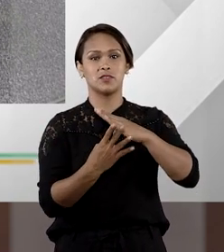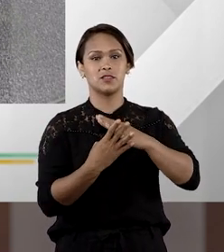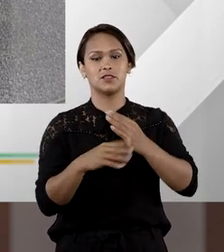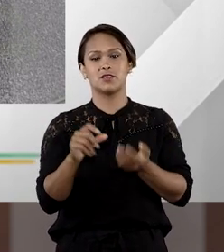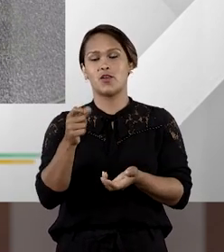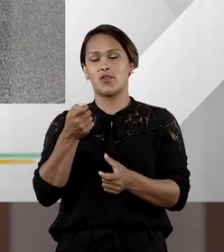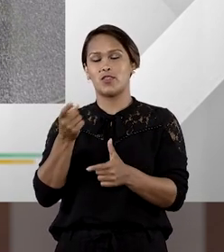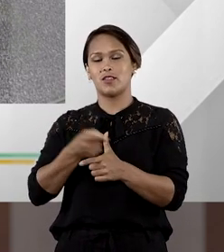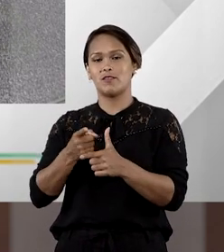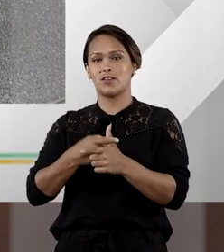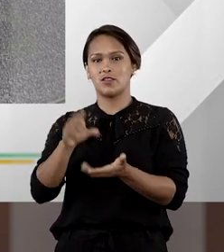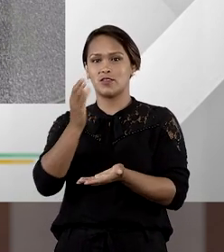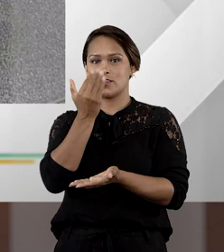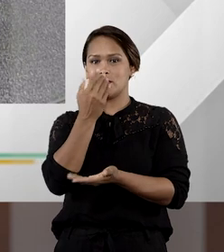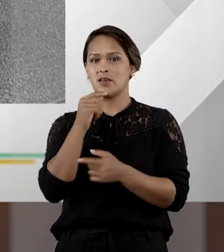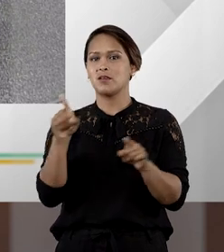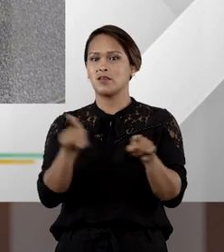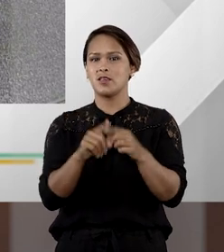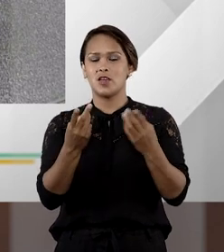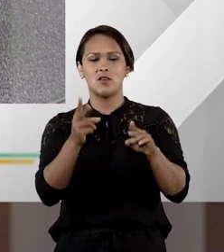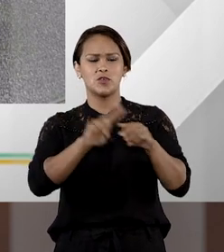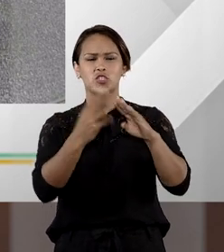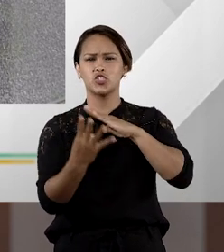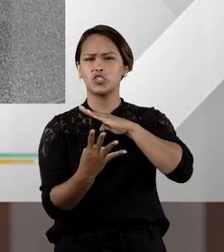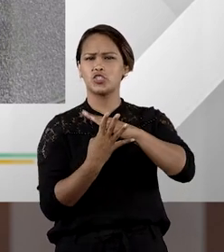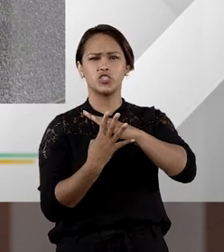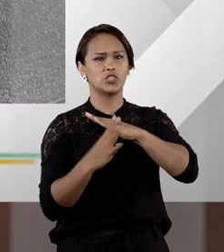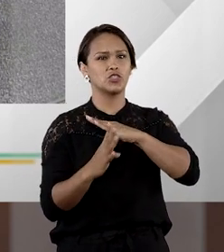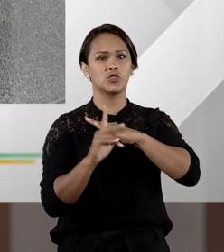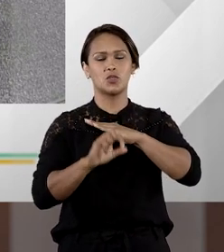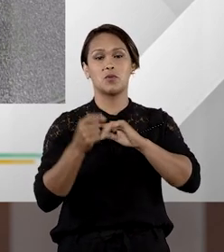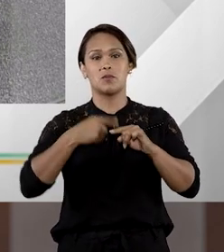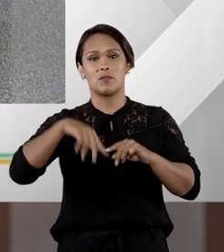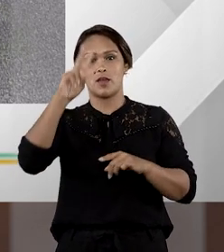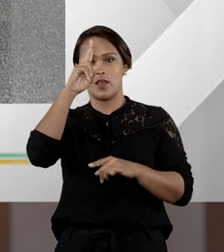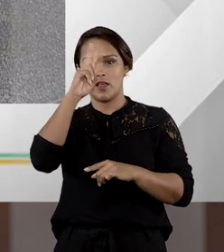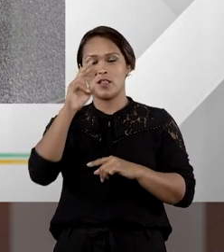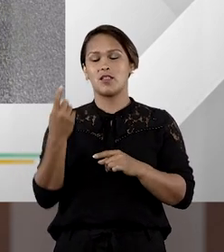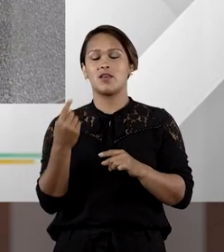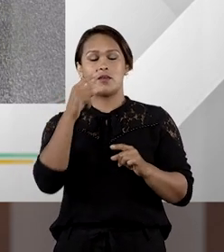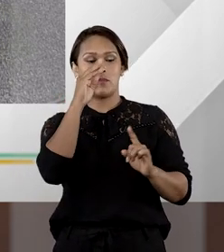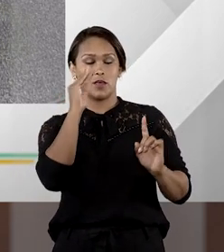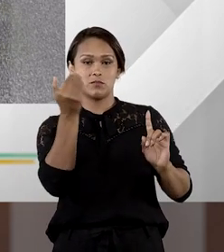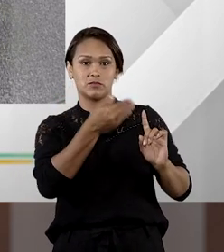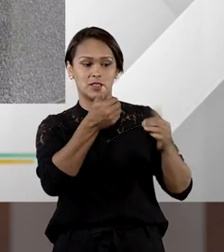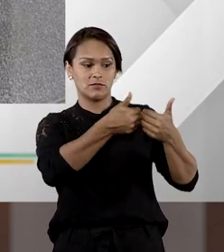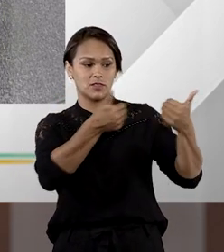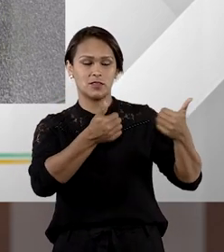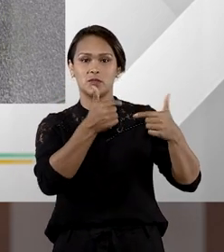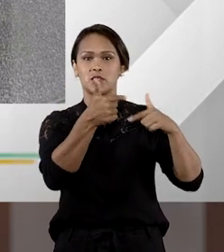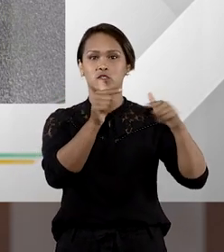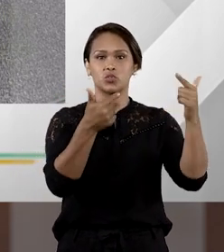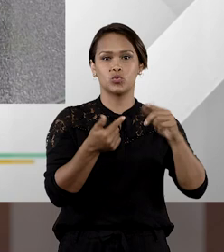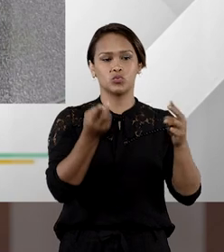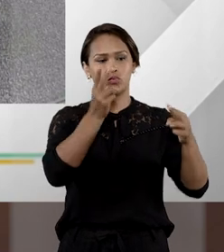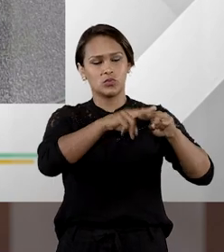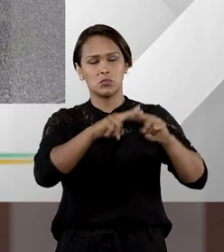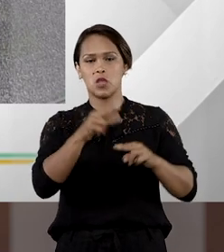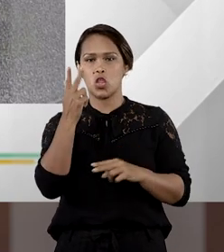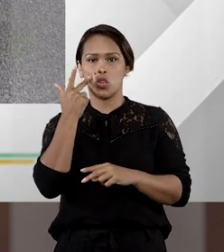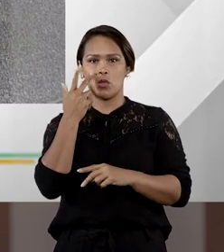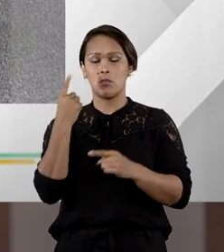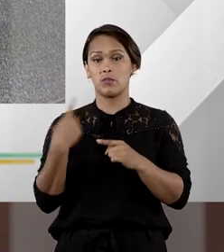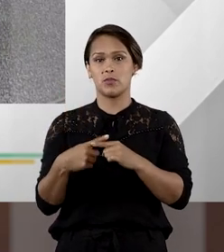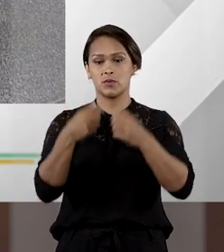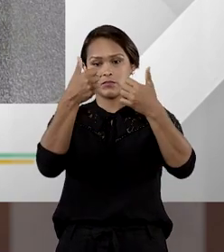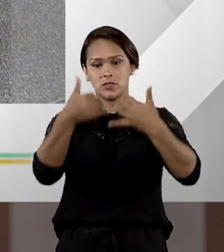de alimentos deverá ser cumprida em regime fechado, mas ressalva que o preso deverá ficar separado dos detentos comuns.